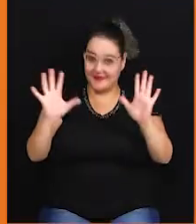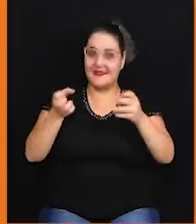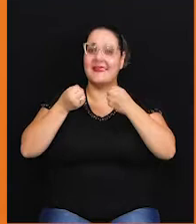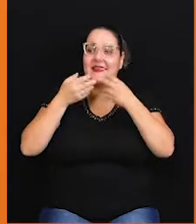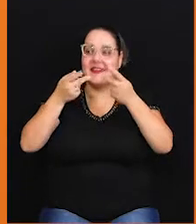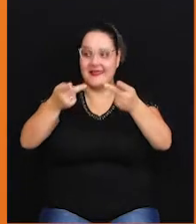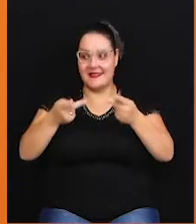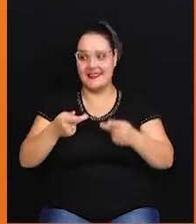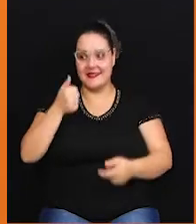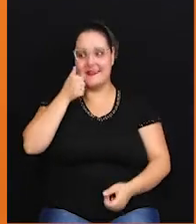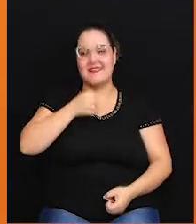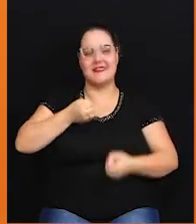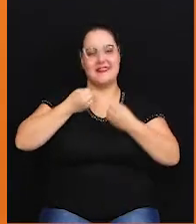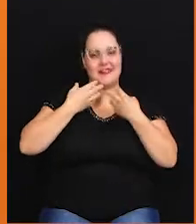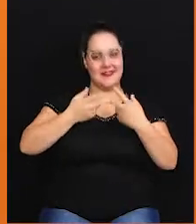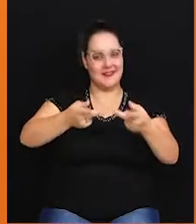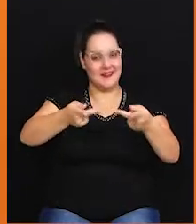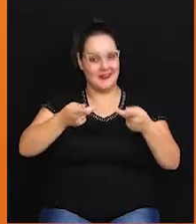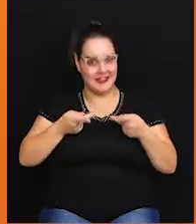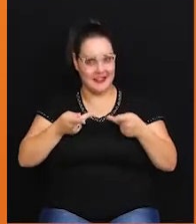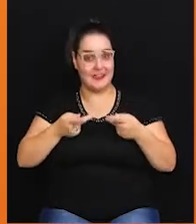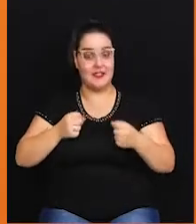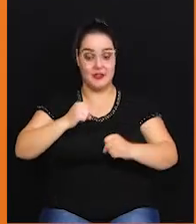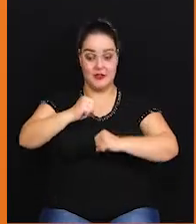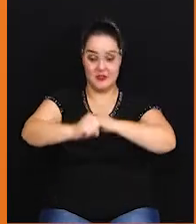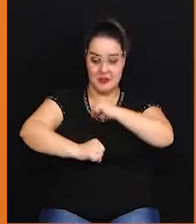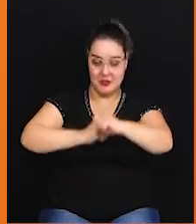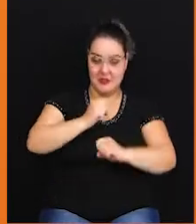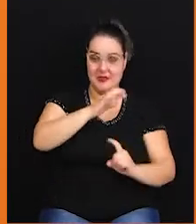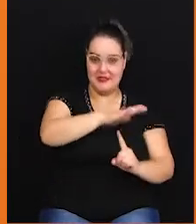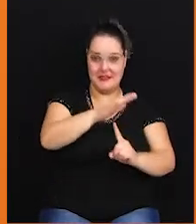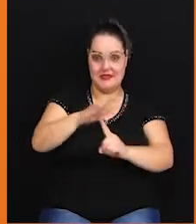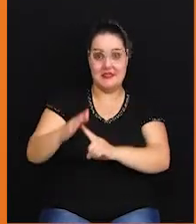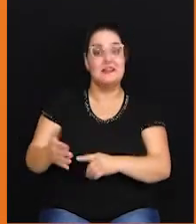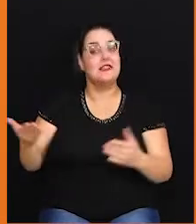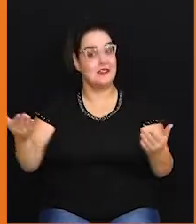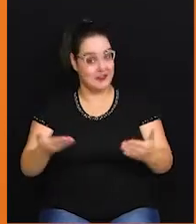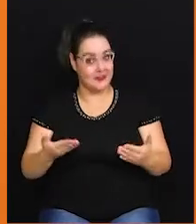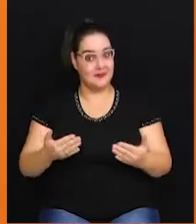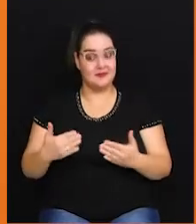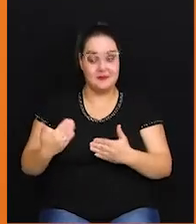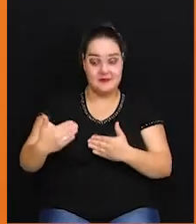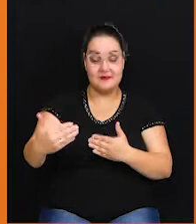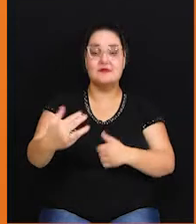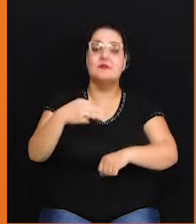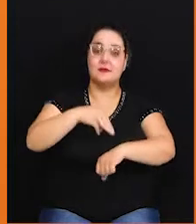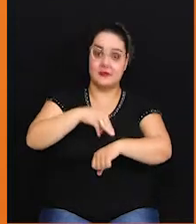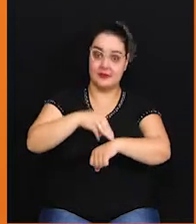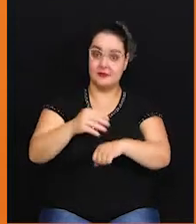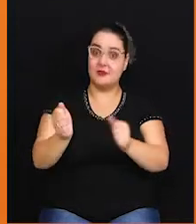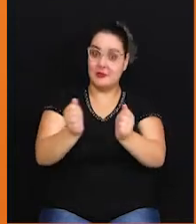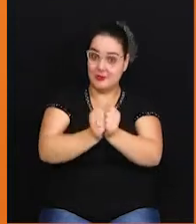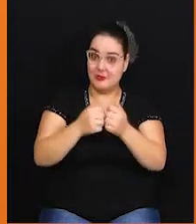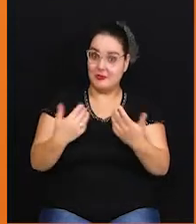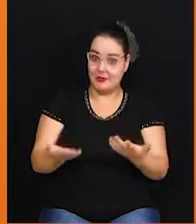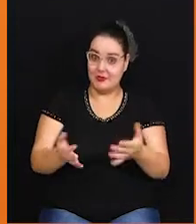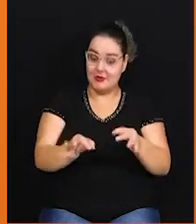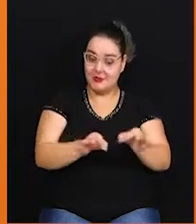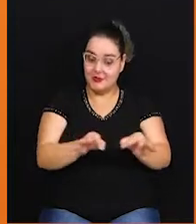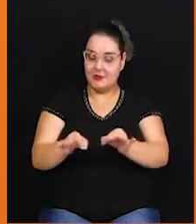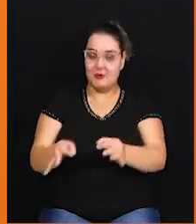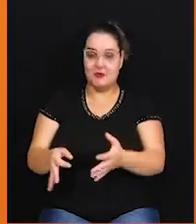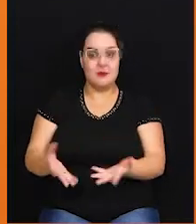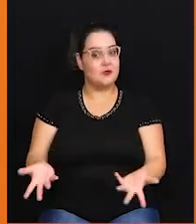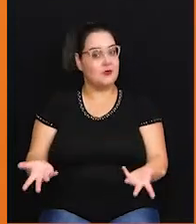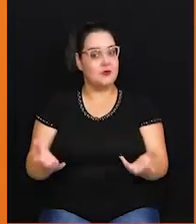Olá, bem-vindo, bem-vinda a mais uma edição do Giro Ambiental. Tá no ar, você fica comigo nesses próximos minutos desse quadro